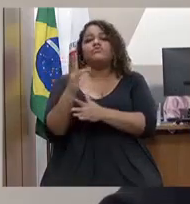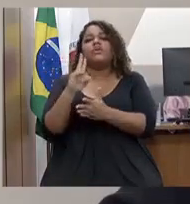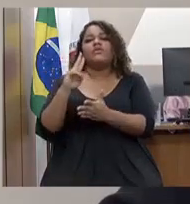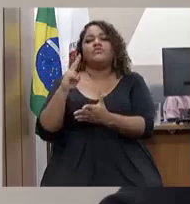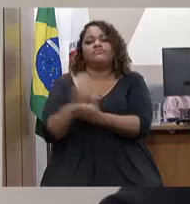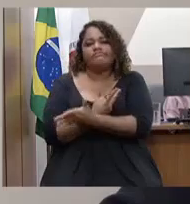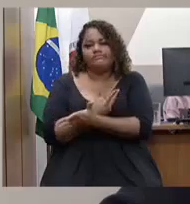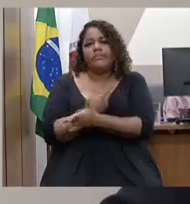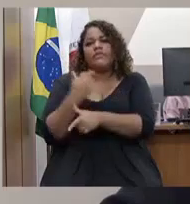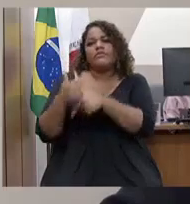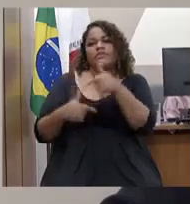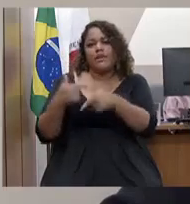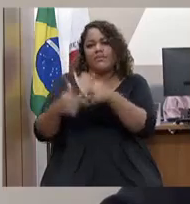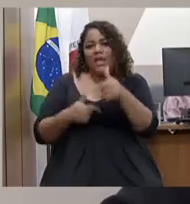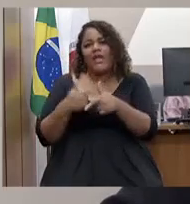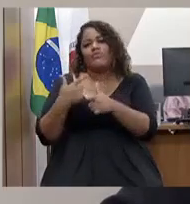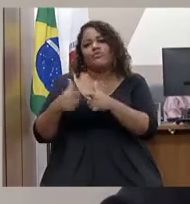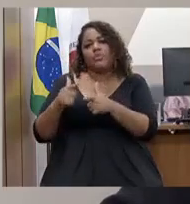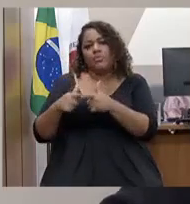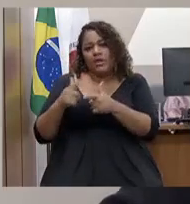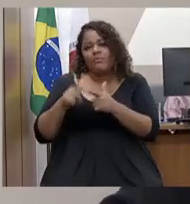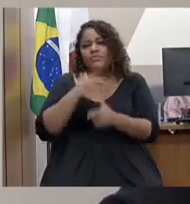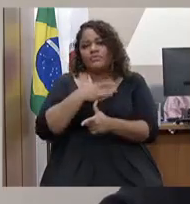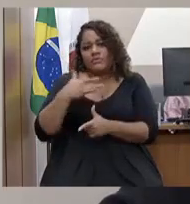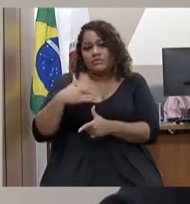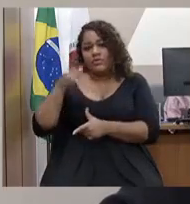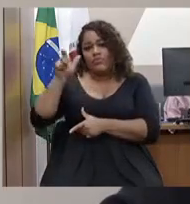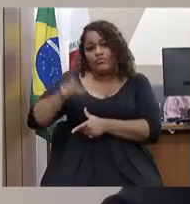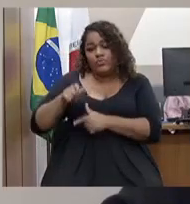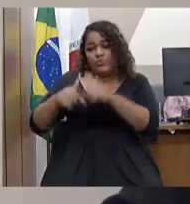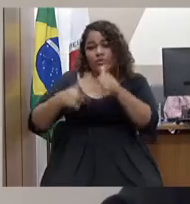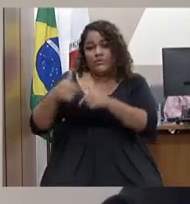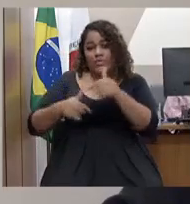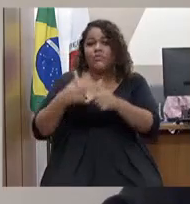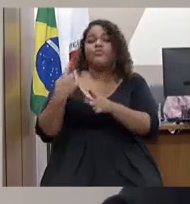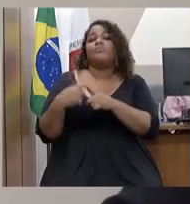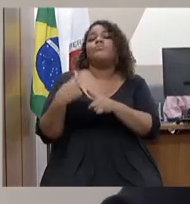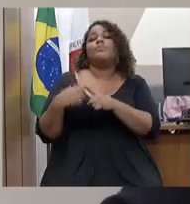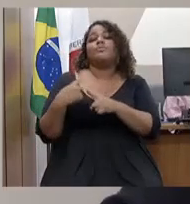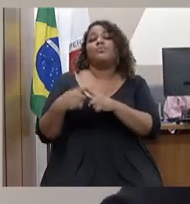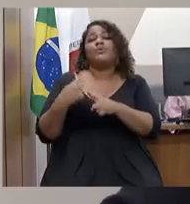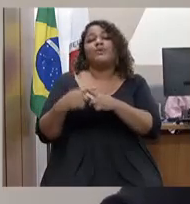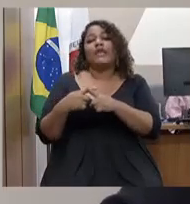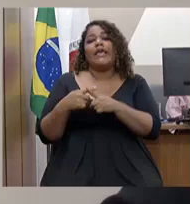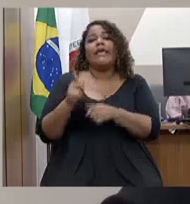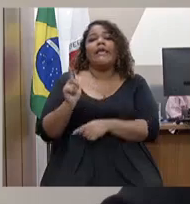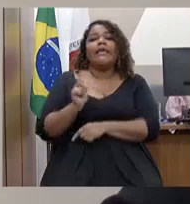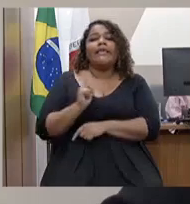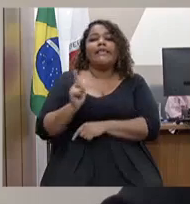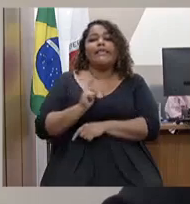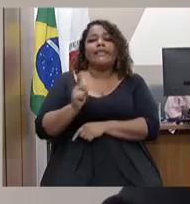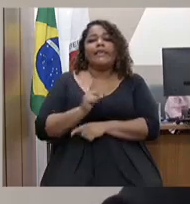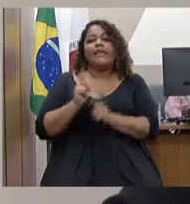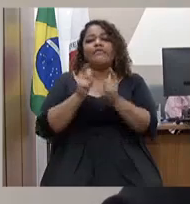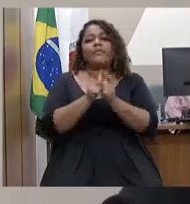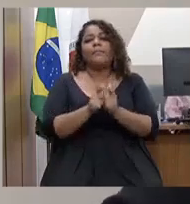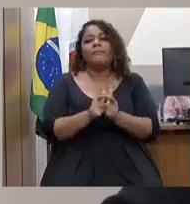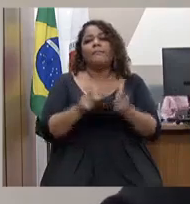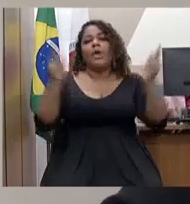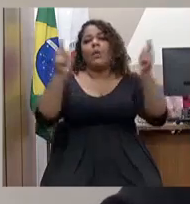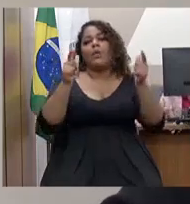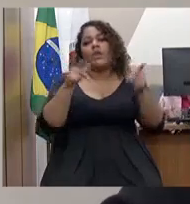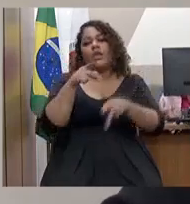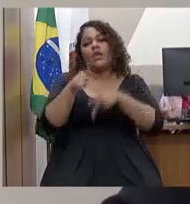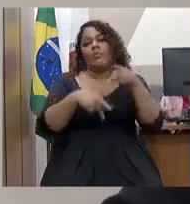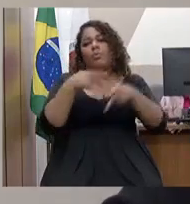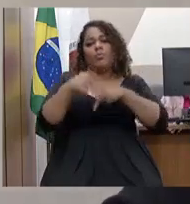trabalhador Porque nós passamos a ter uma boa parte da população brasileira se não a